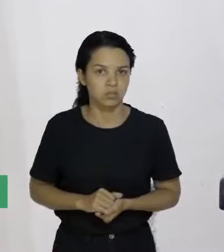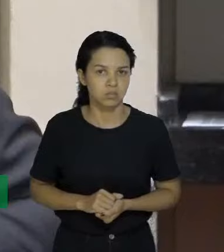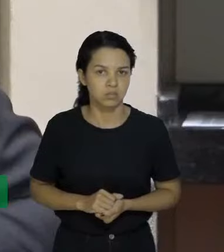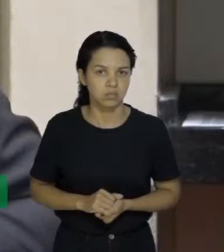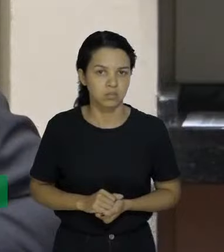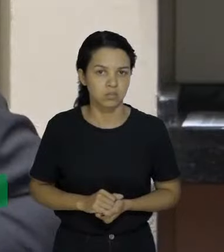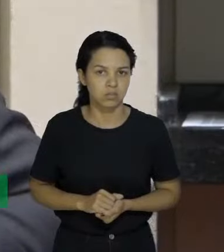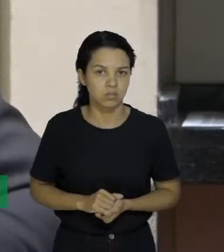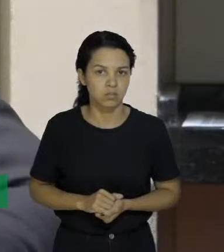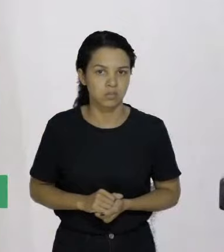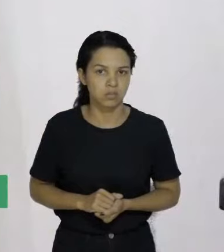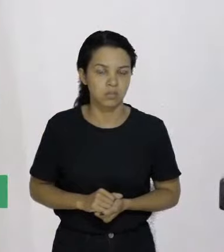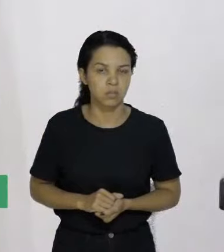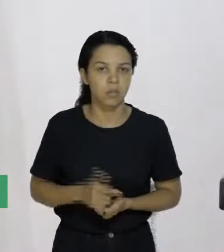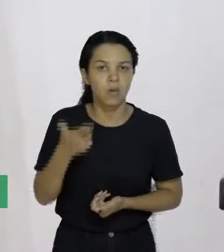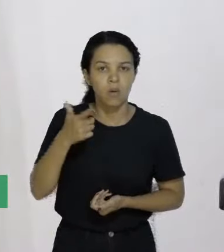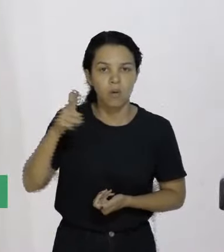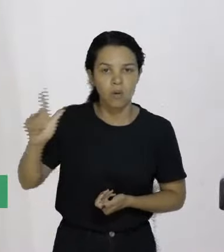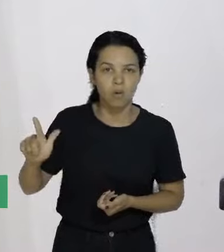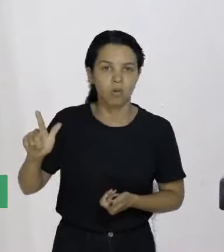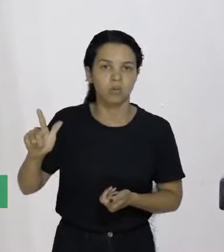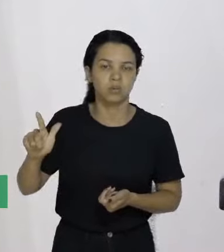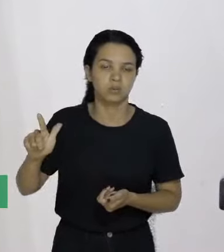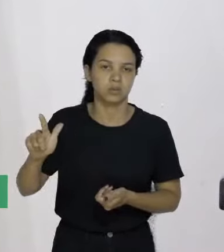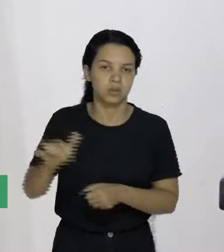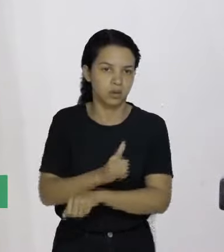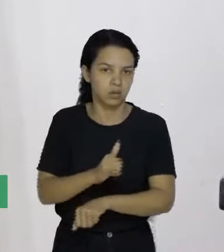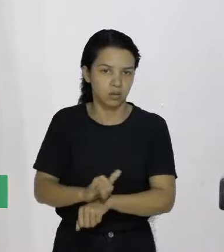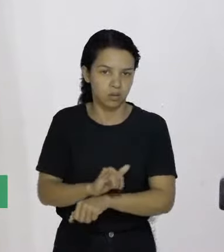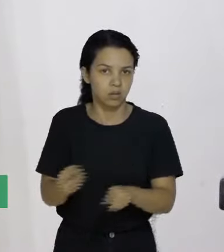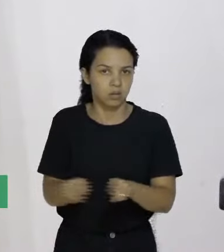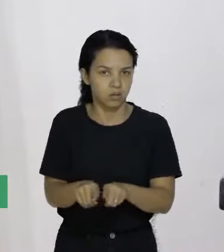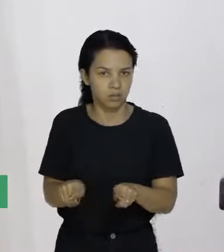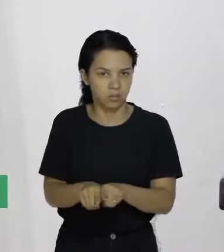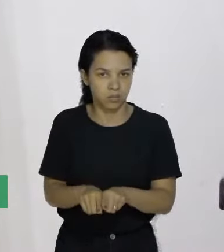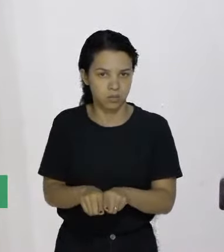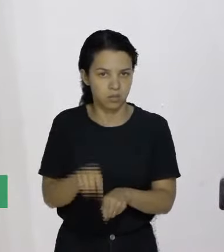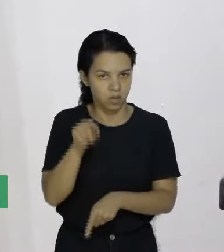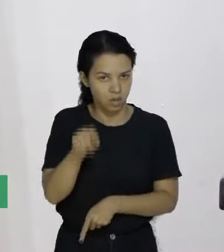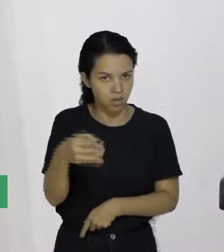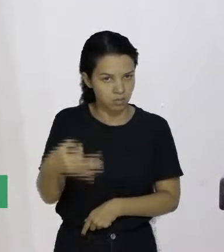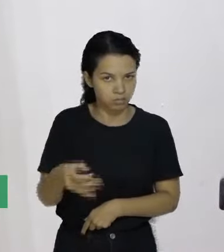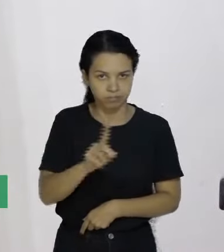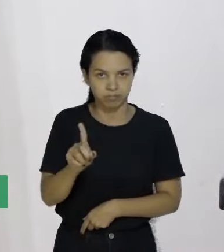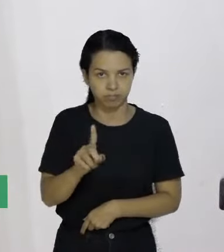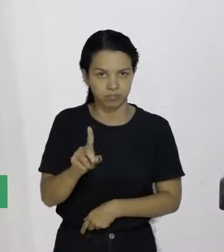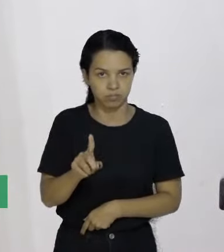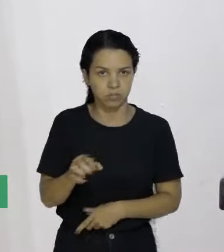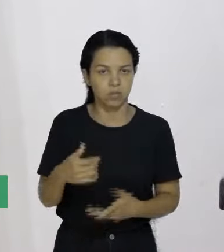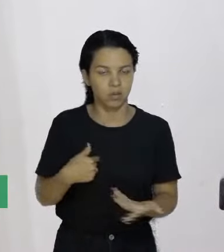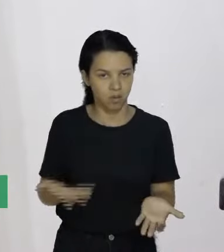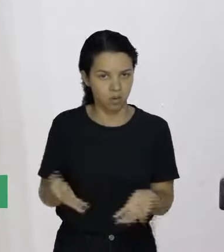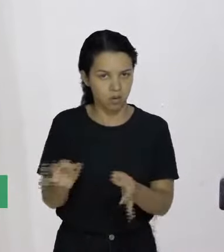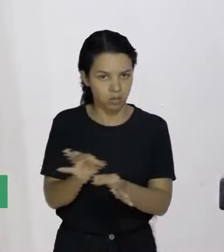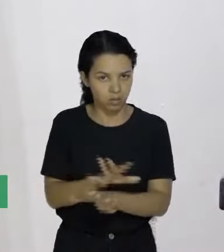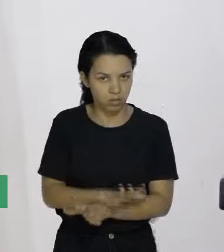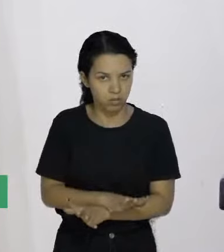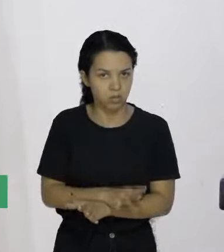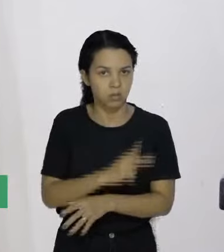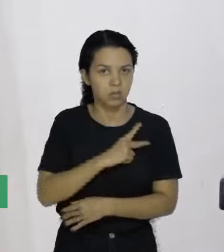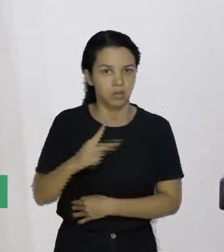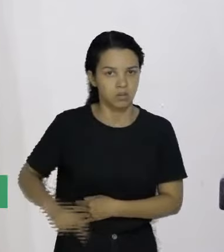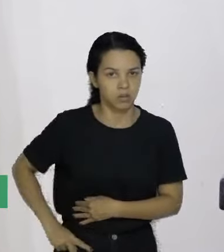outra mas é um minuto de outra forma e não desse jeito termino Presidente